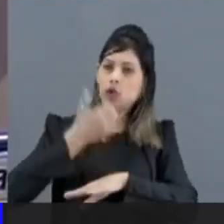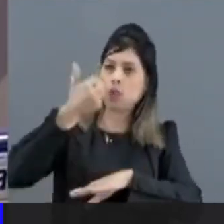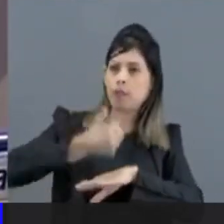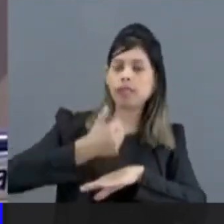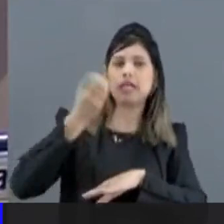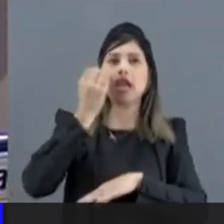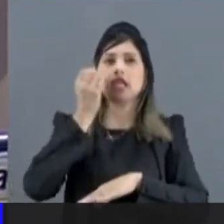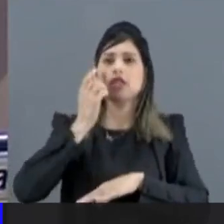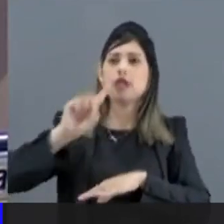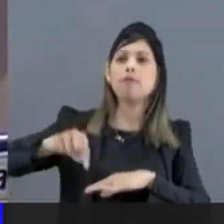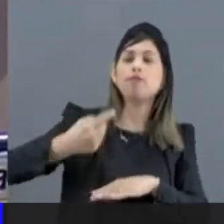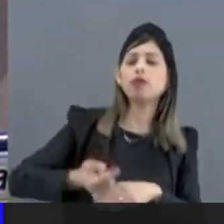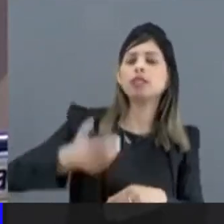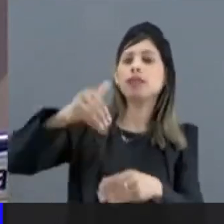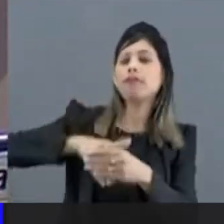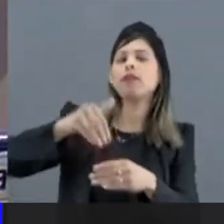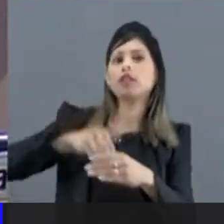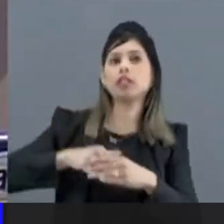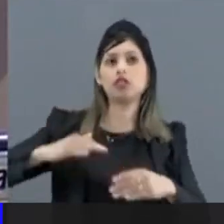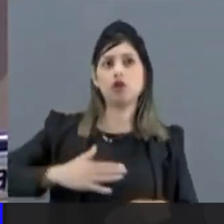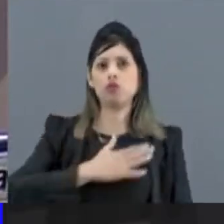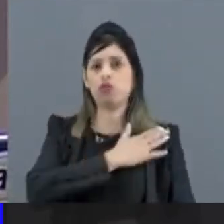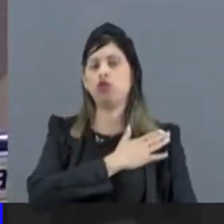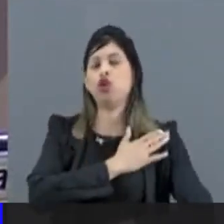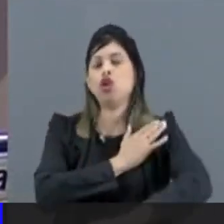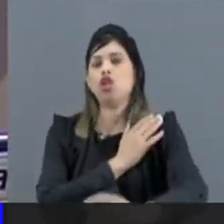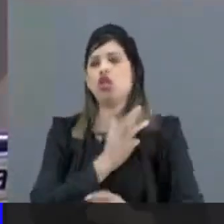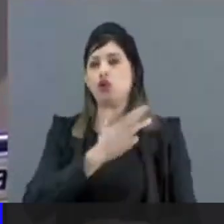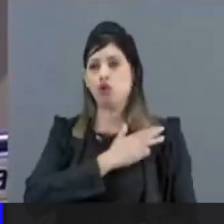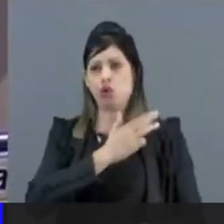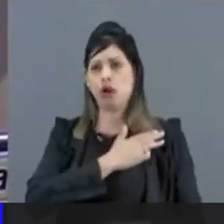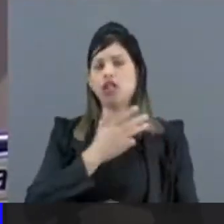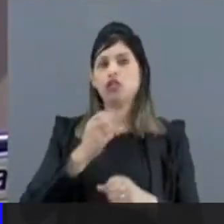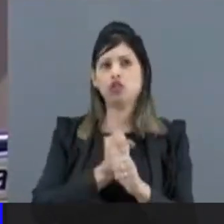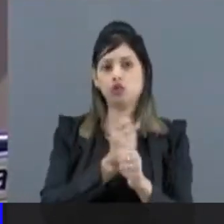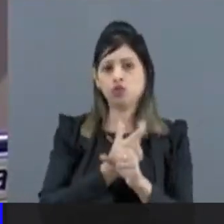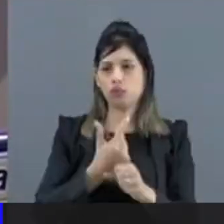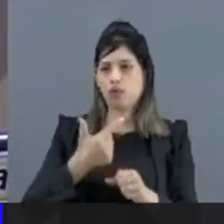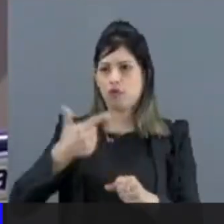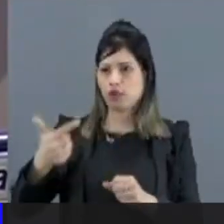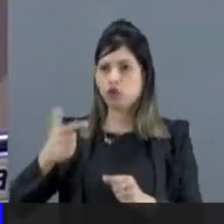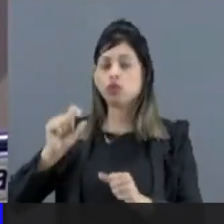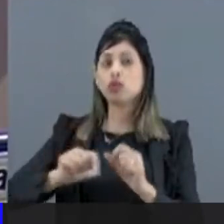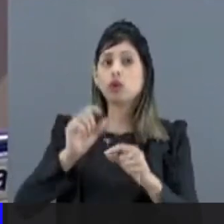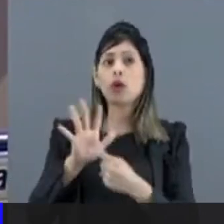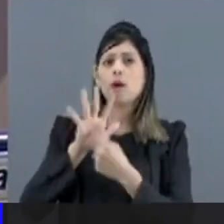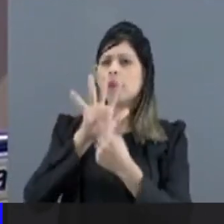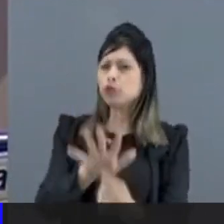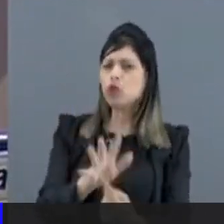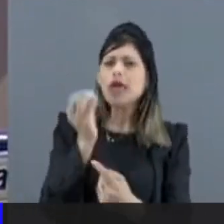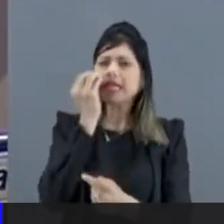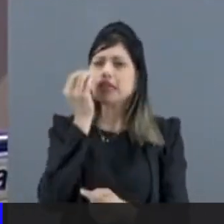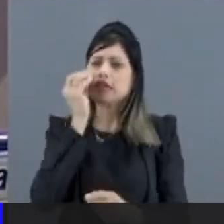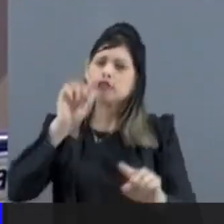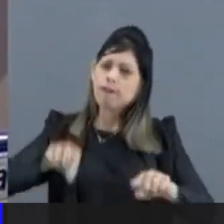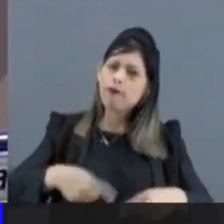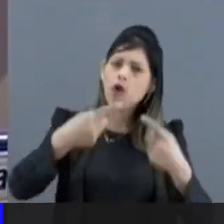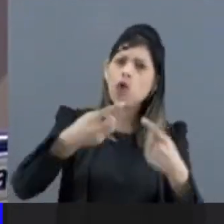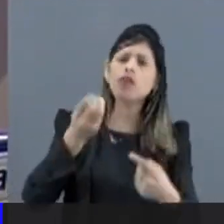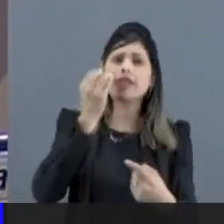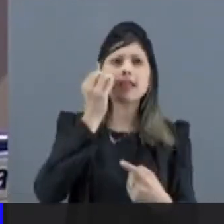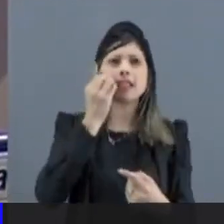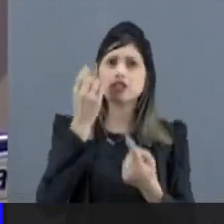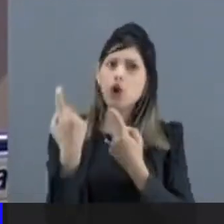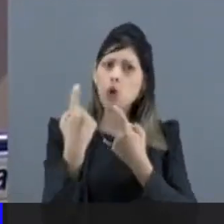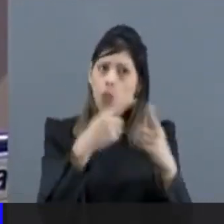eleições presidenciais de 2022 este relatório demonstrou cabalmente que vez de combater as ações criminosas que culminaram na